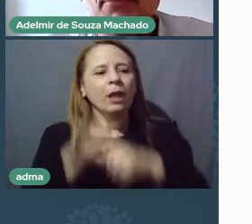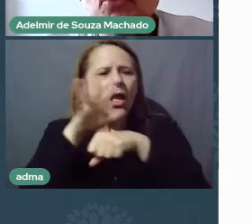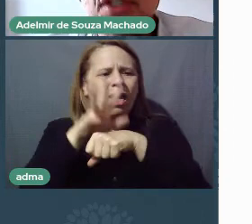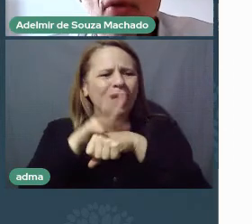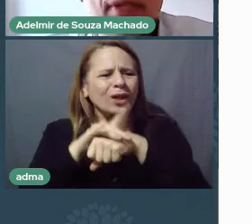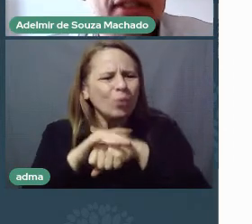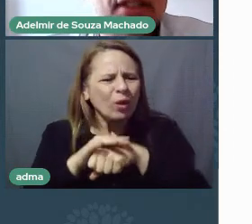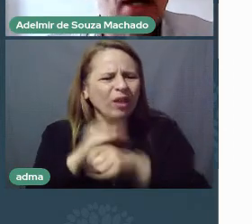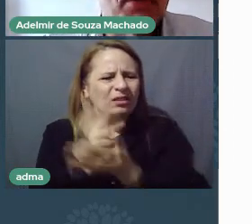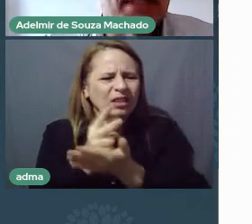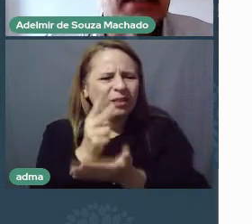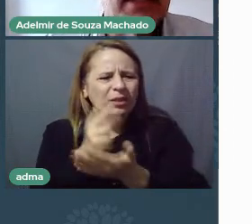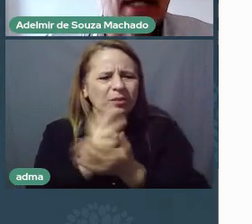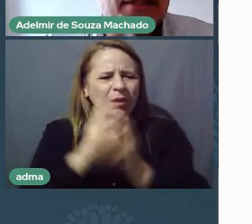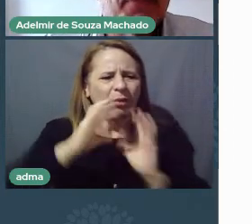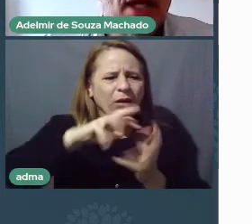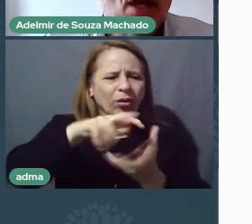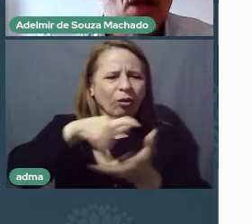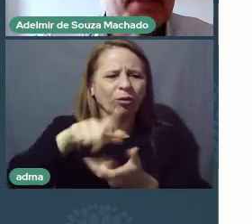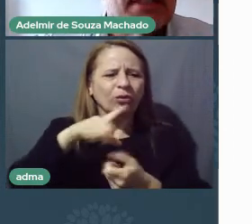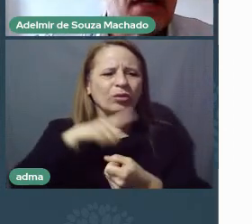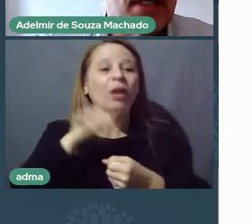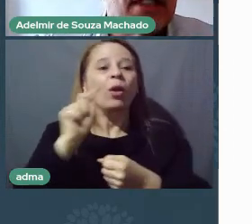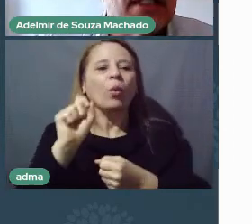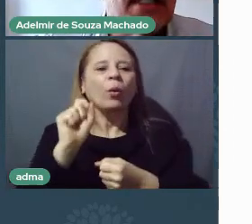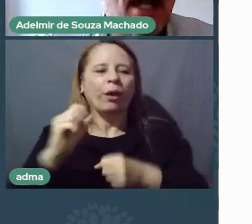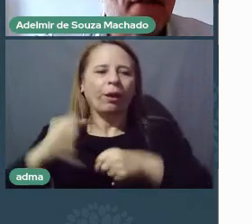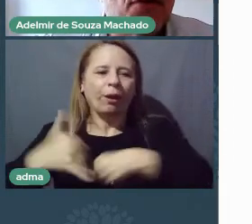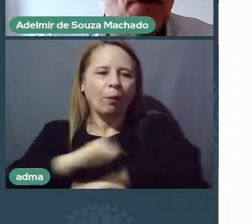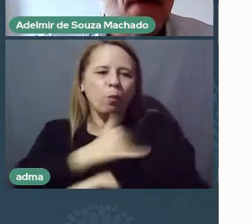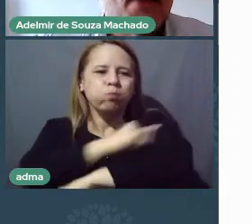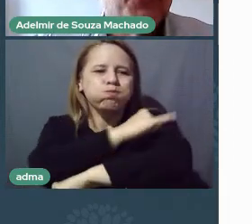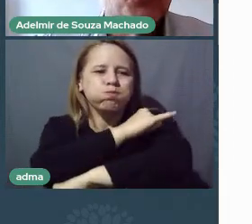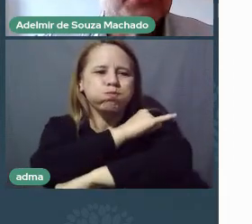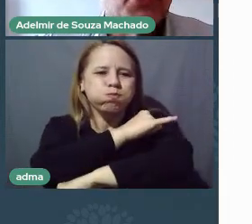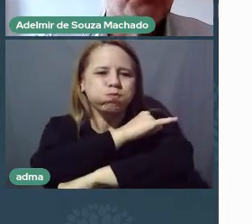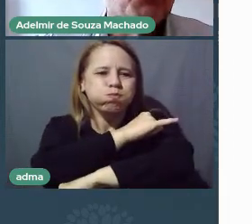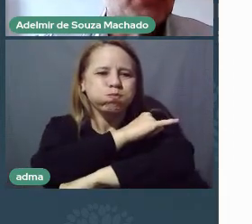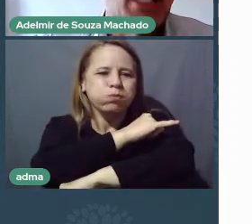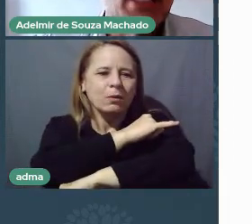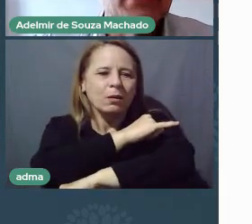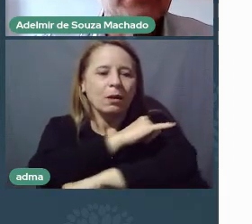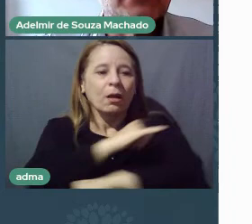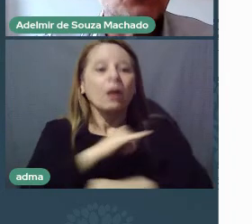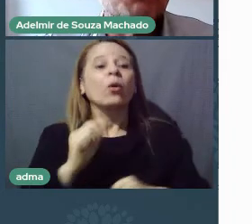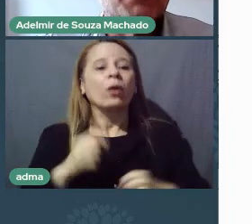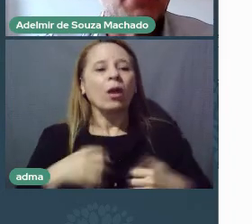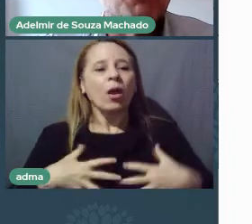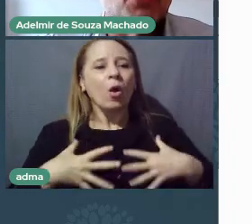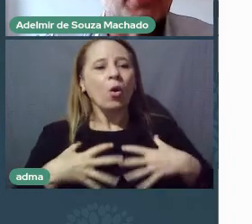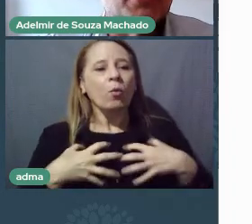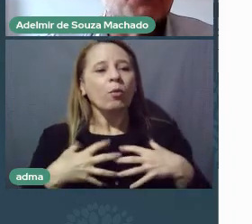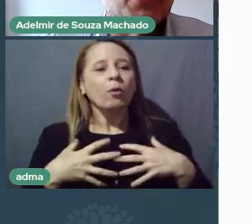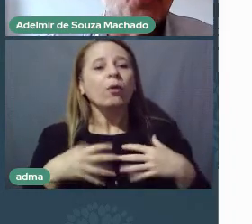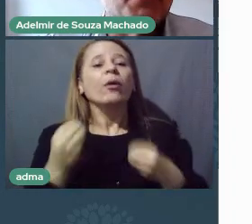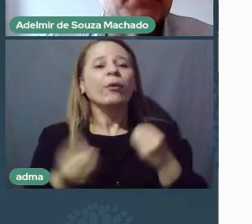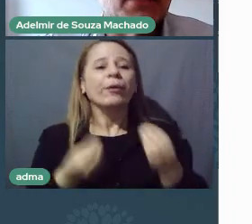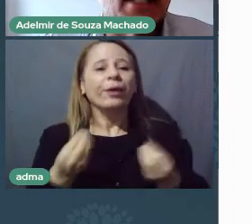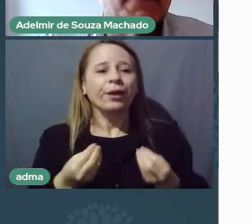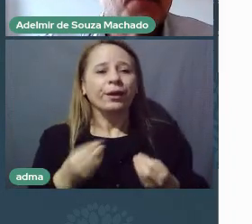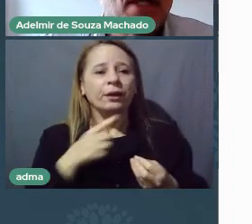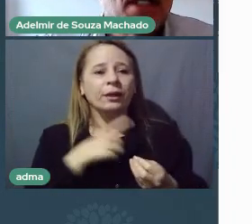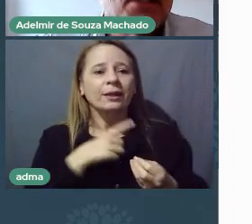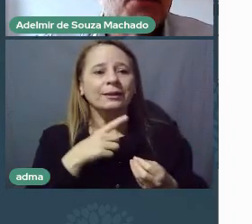pessoal, mundialmente, é a obesidade. Observe aqui nesse gráfico, função pulmonar e síndrome metabólica, que vem com